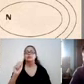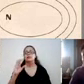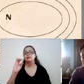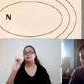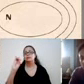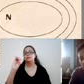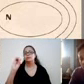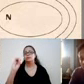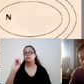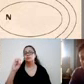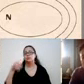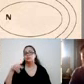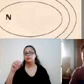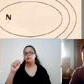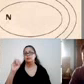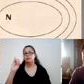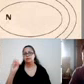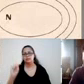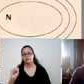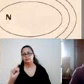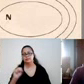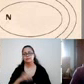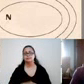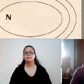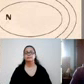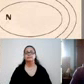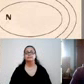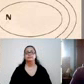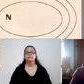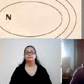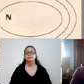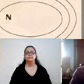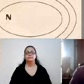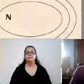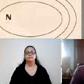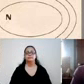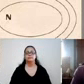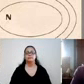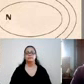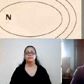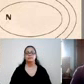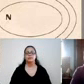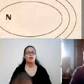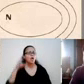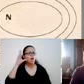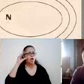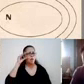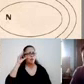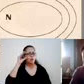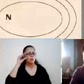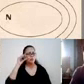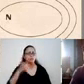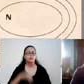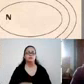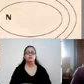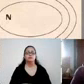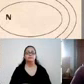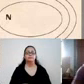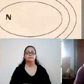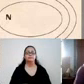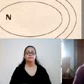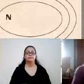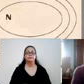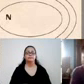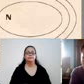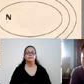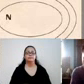seja, os racionais também contêm os naturais. Isso aqui é mais uma curiosidade, não é mais uma curiosidade,